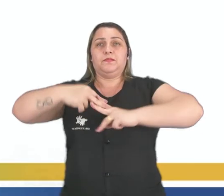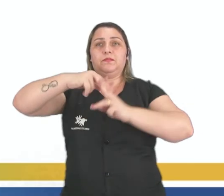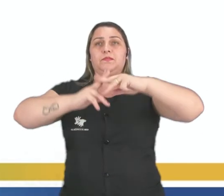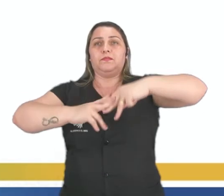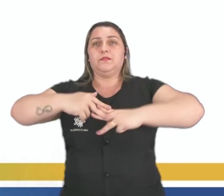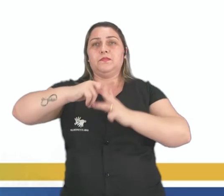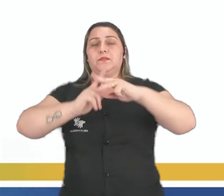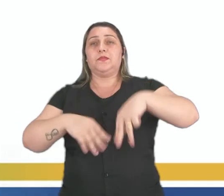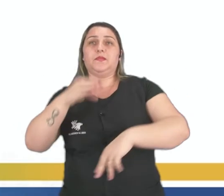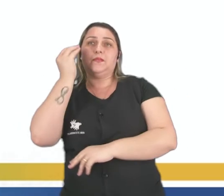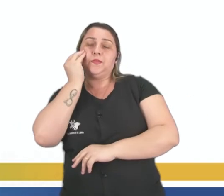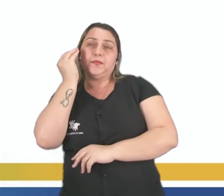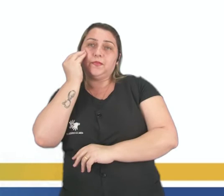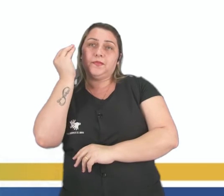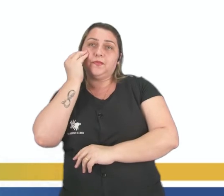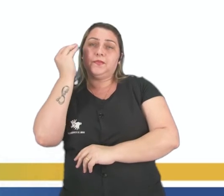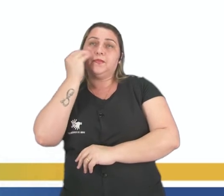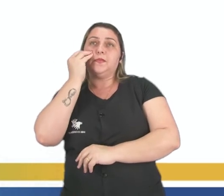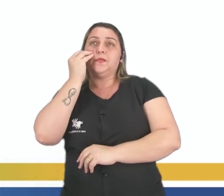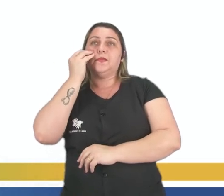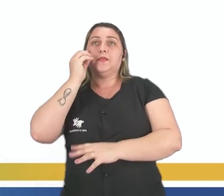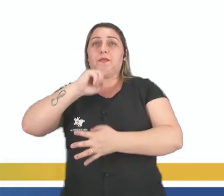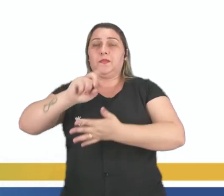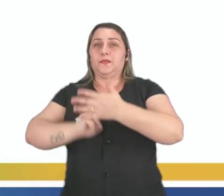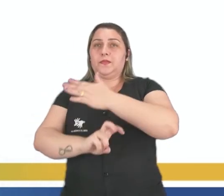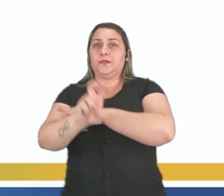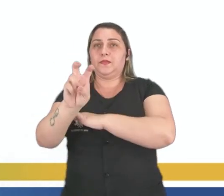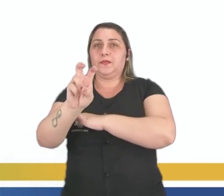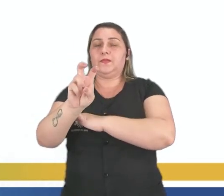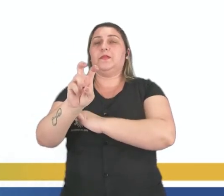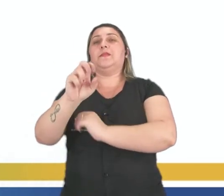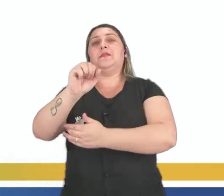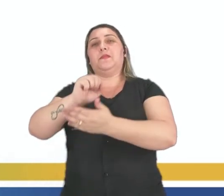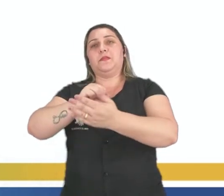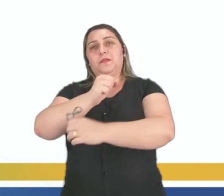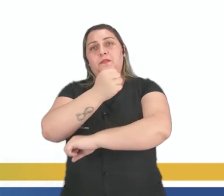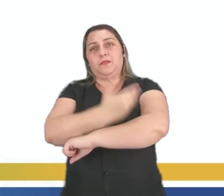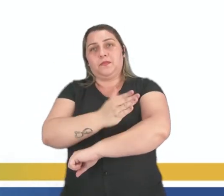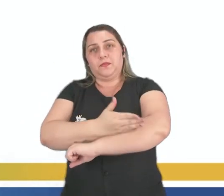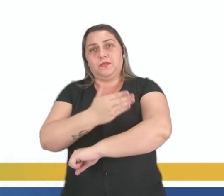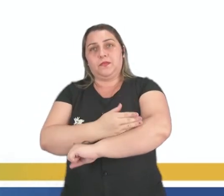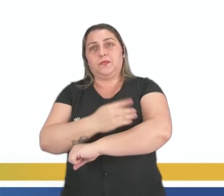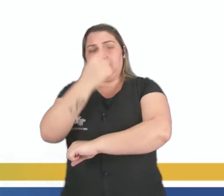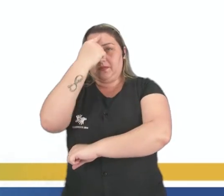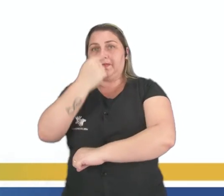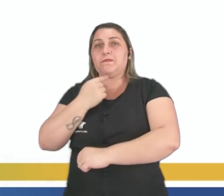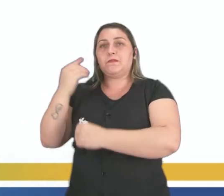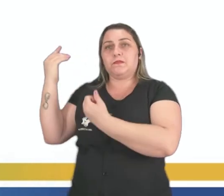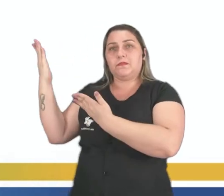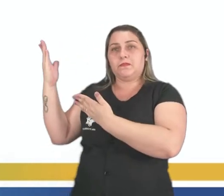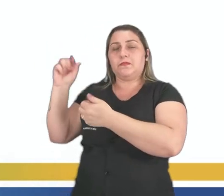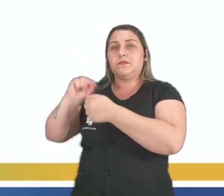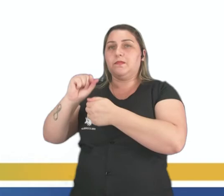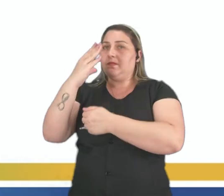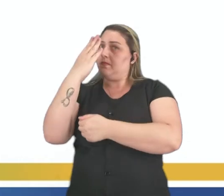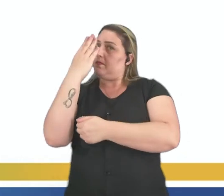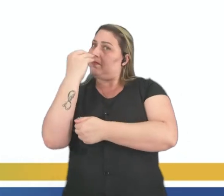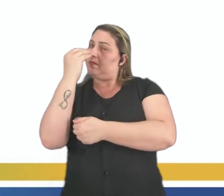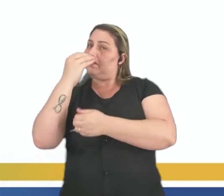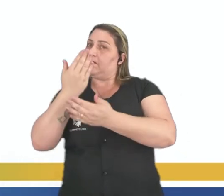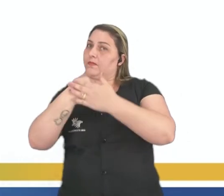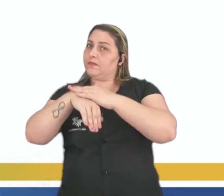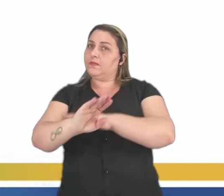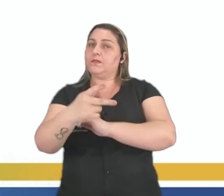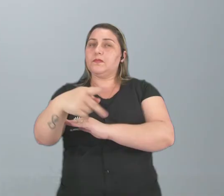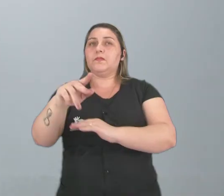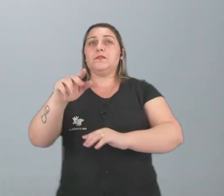flexibilidade. Tente executar pelo menos 5 exercícios da imagem ao lado e façam fotos e envie para o seu